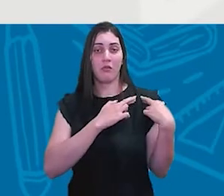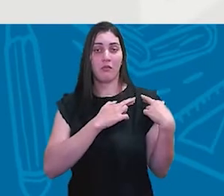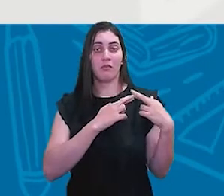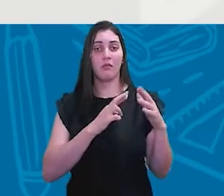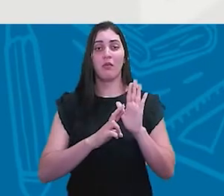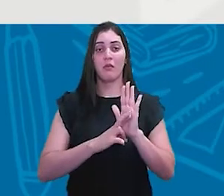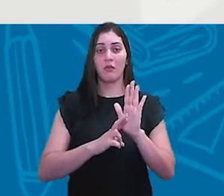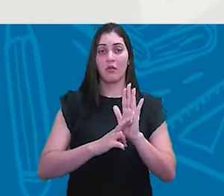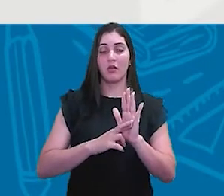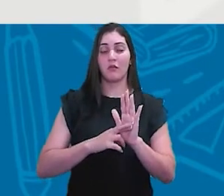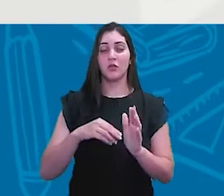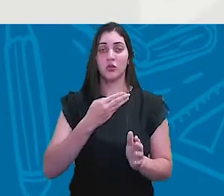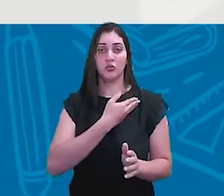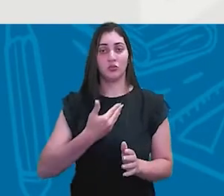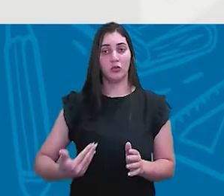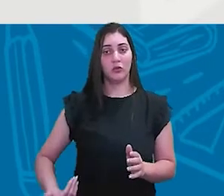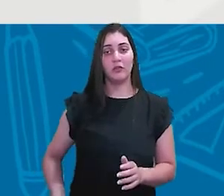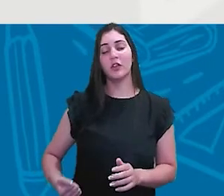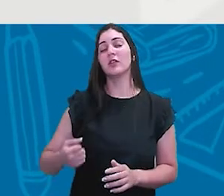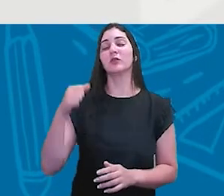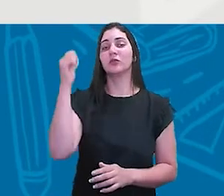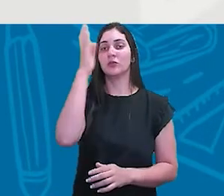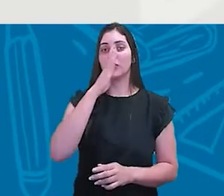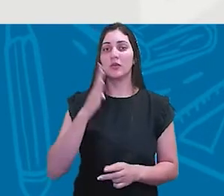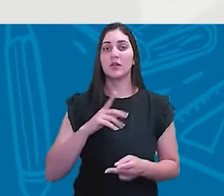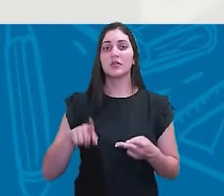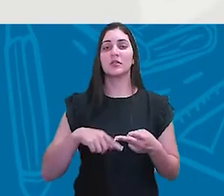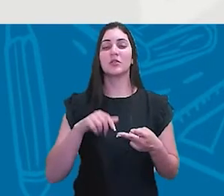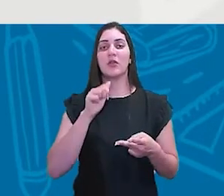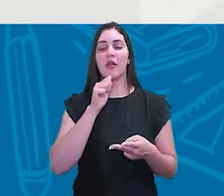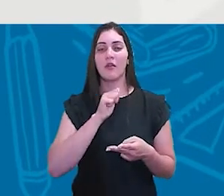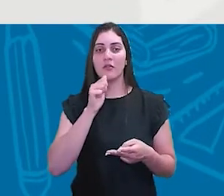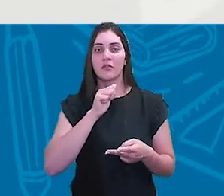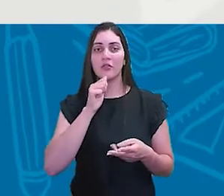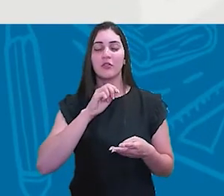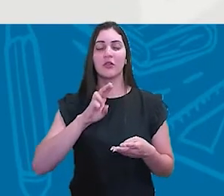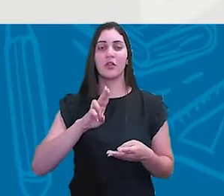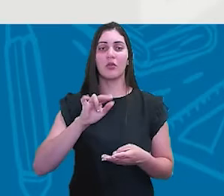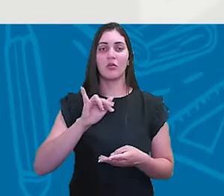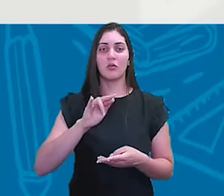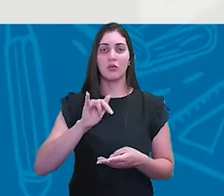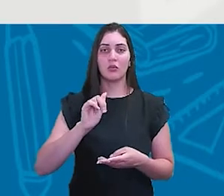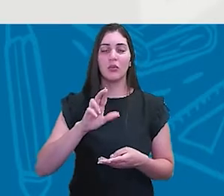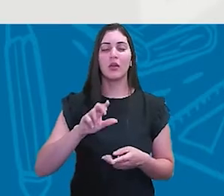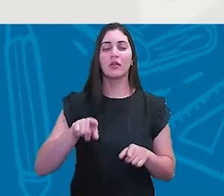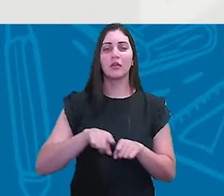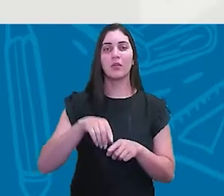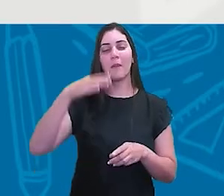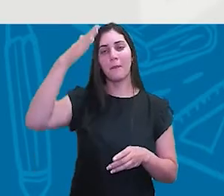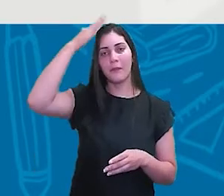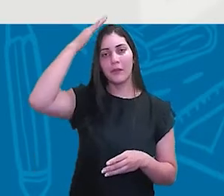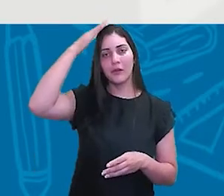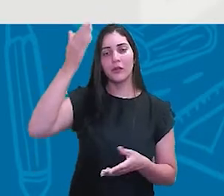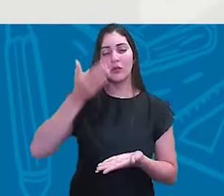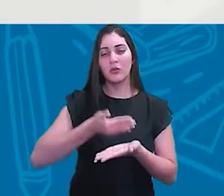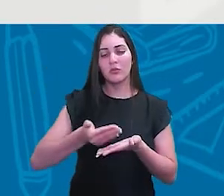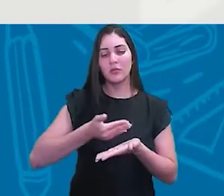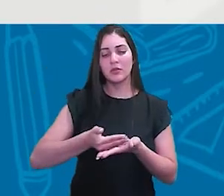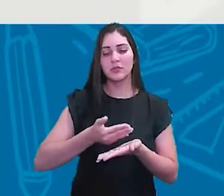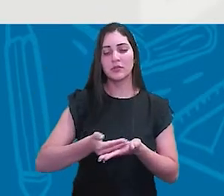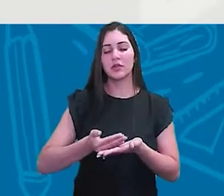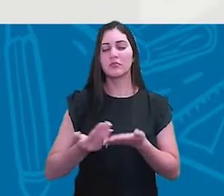Brasil, da Argentina, do Uruguai e do Paraguai iniciaram conversações a fim de